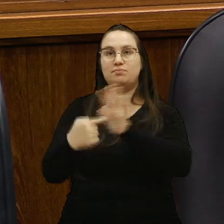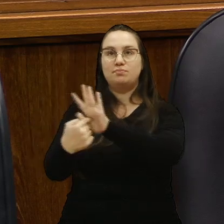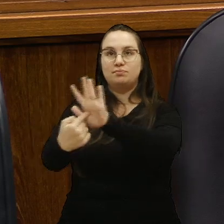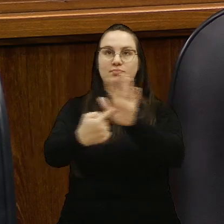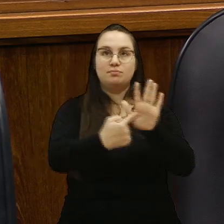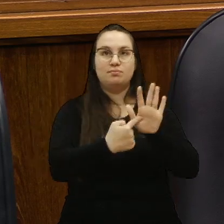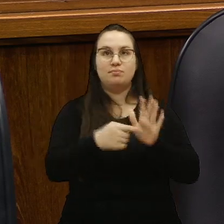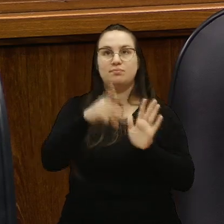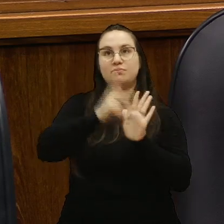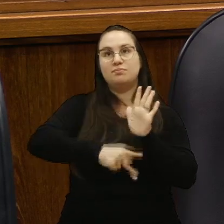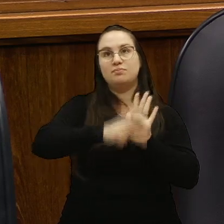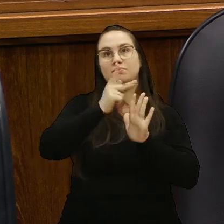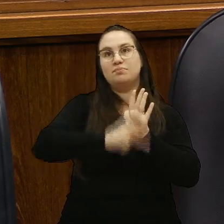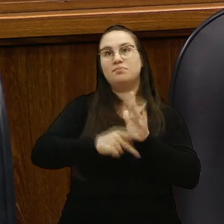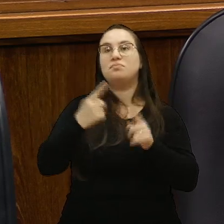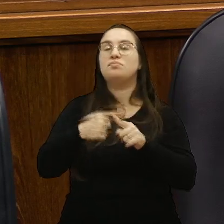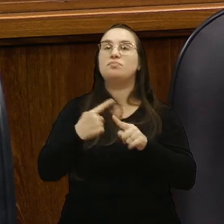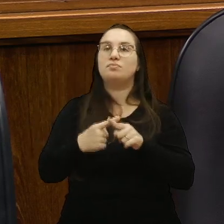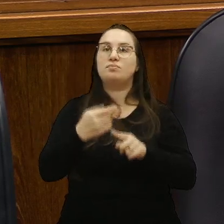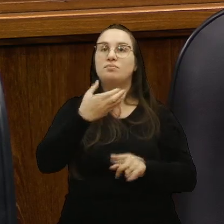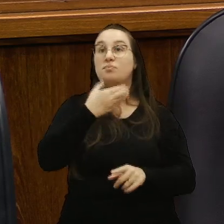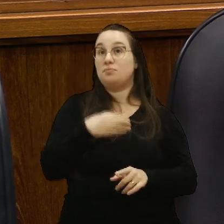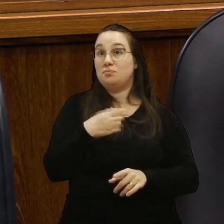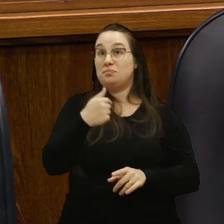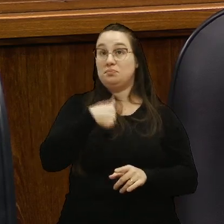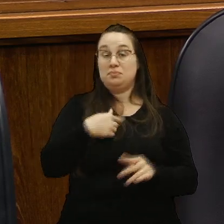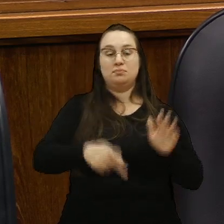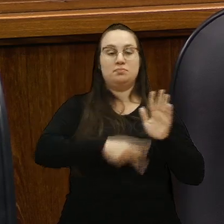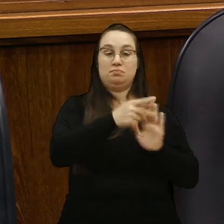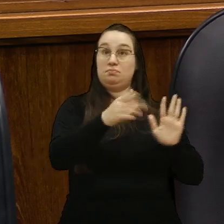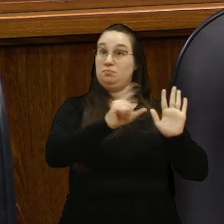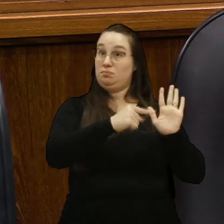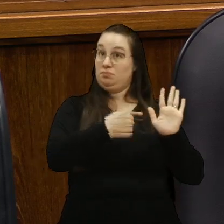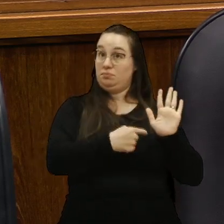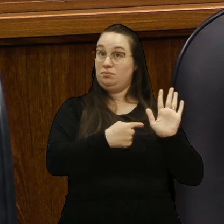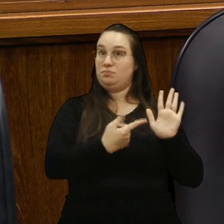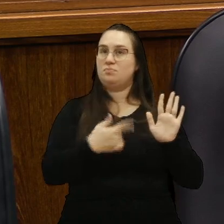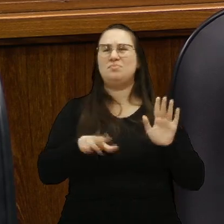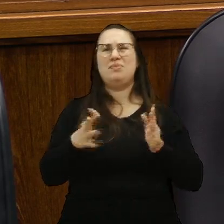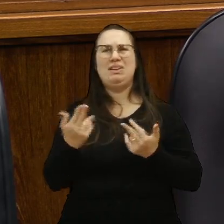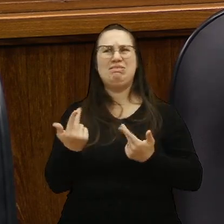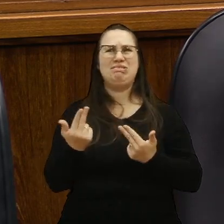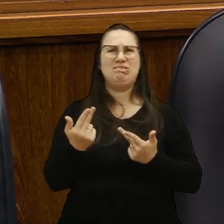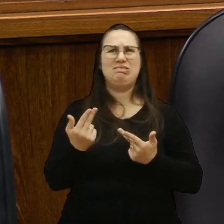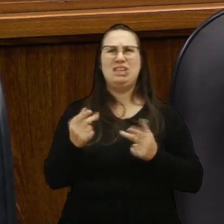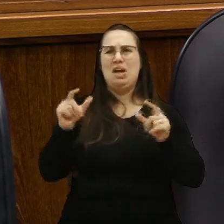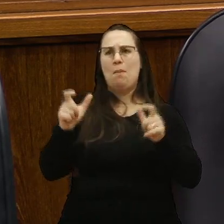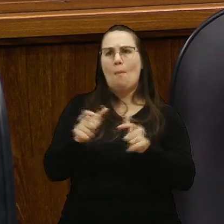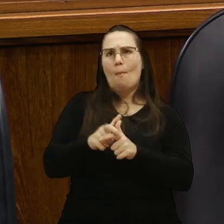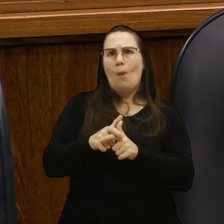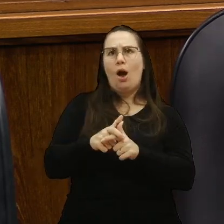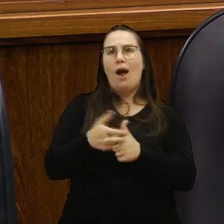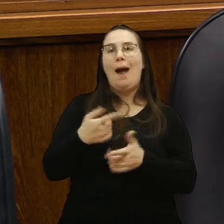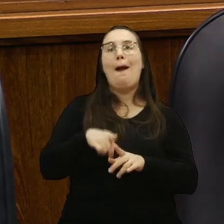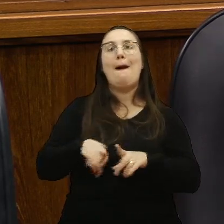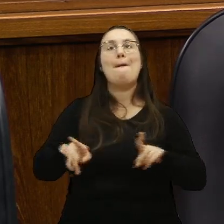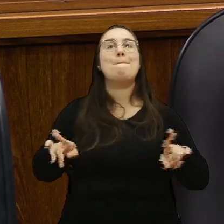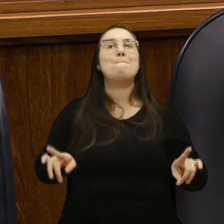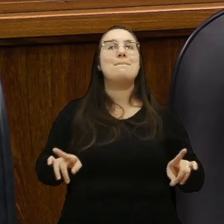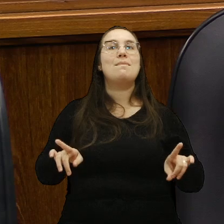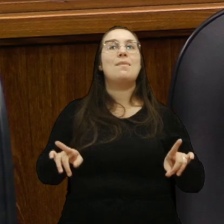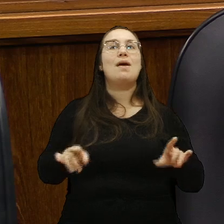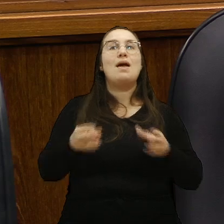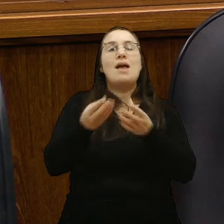desse projeto, porque eu acho que projetos assim, de fato, podem parecer que são muito pequenos, mas é